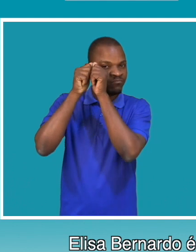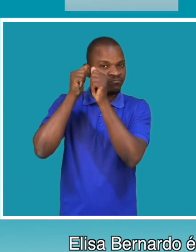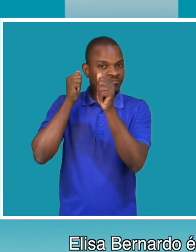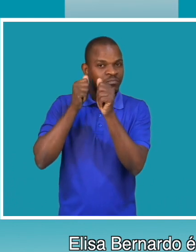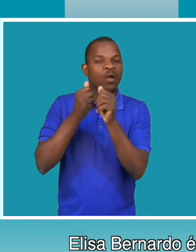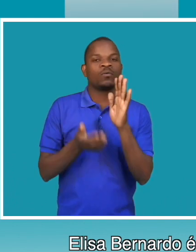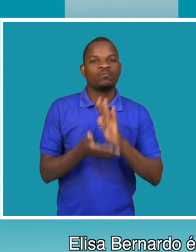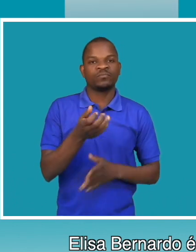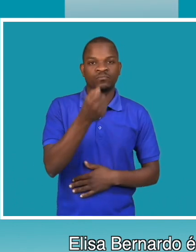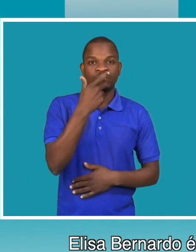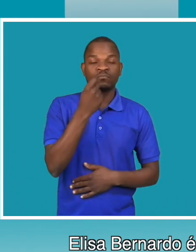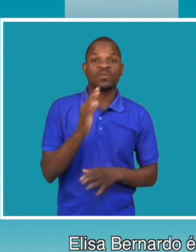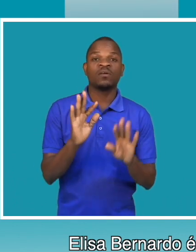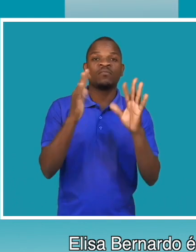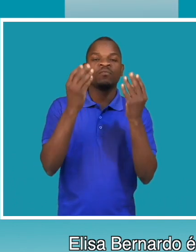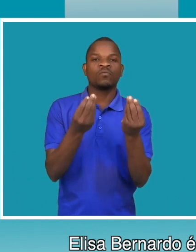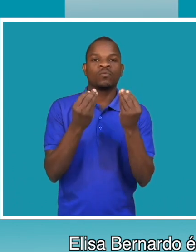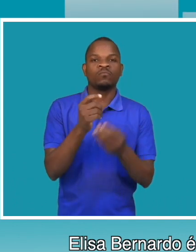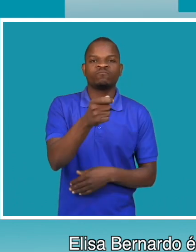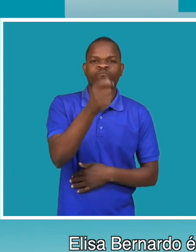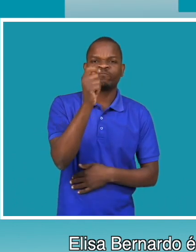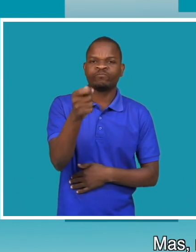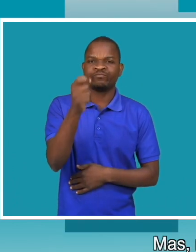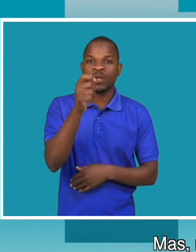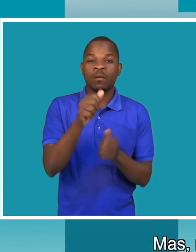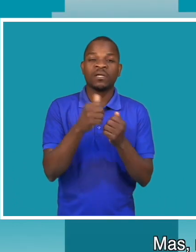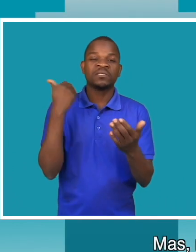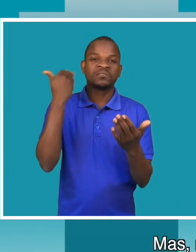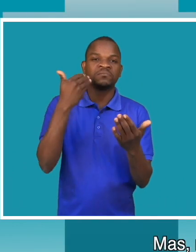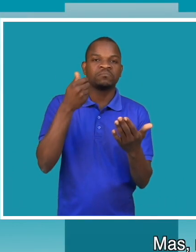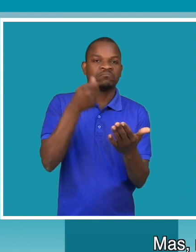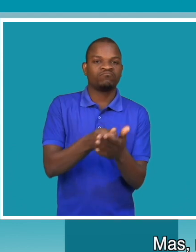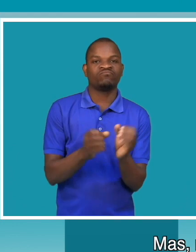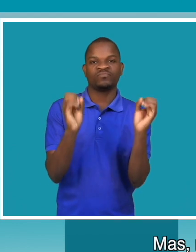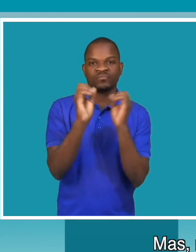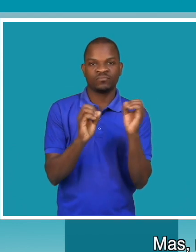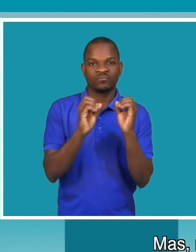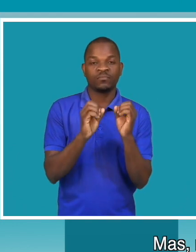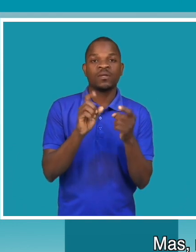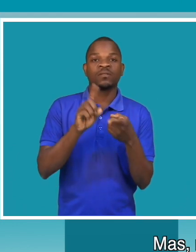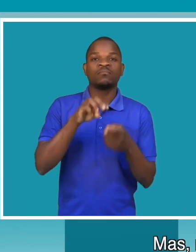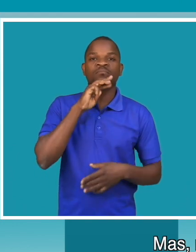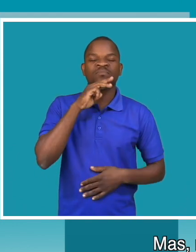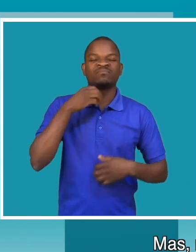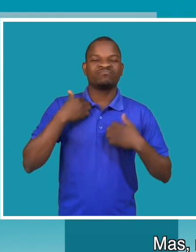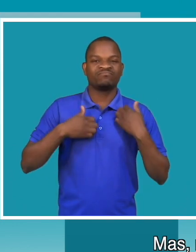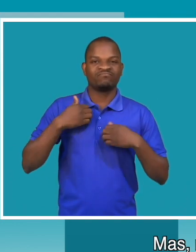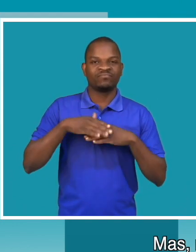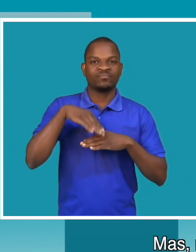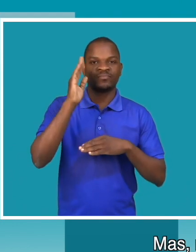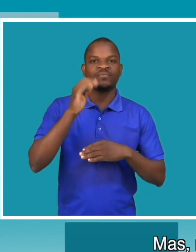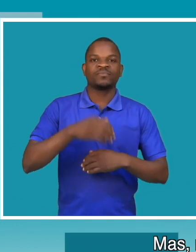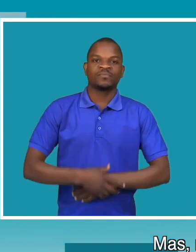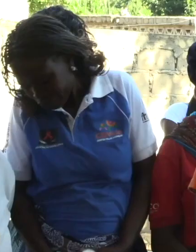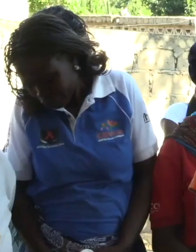Está em tratamento. Sobrevive de biscatos. Nem sempre é pago pelos serviços. Sua mãe está